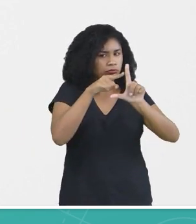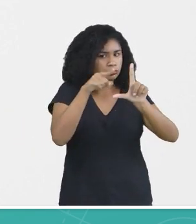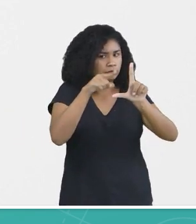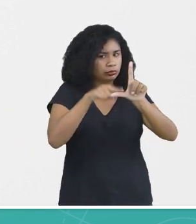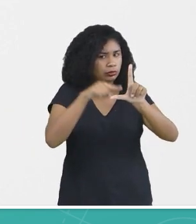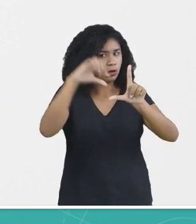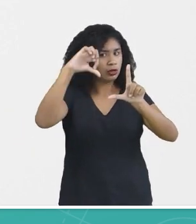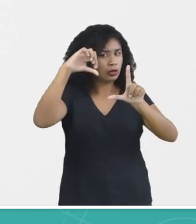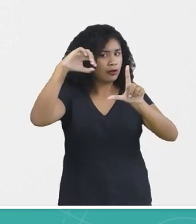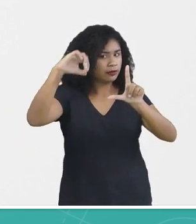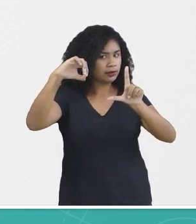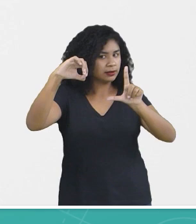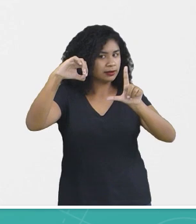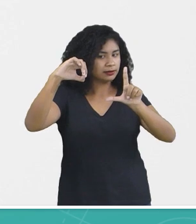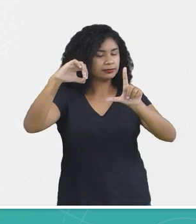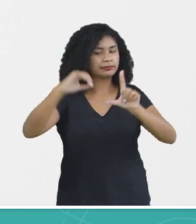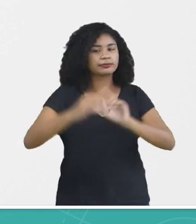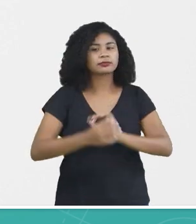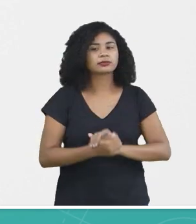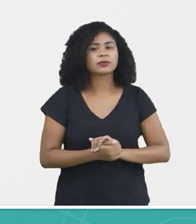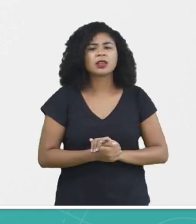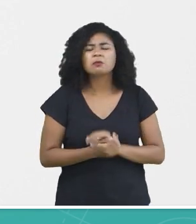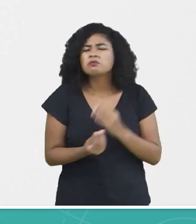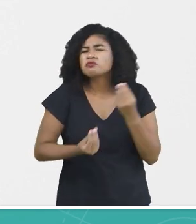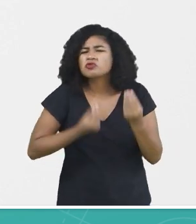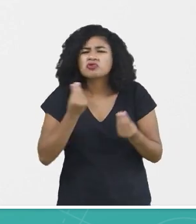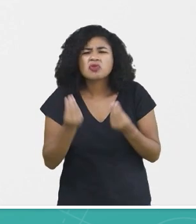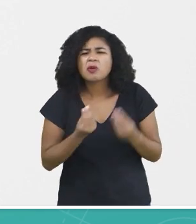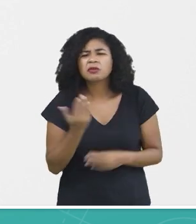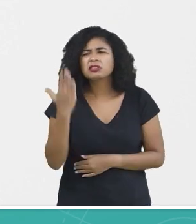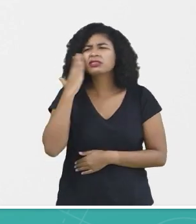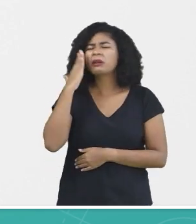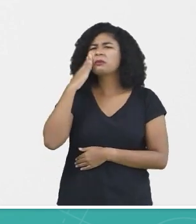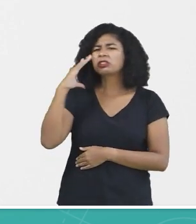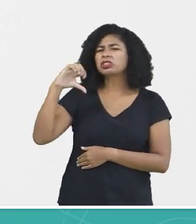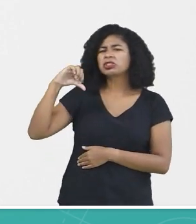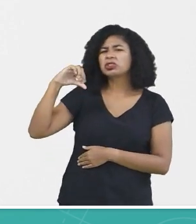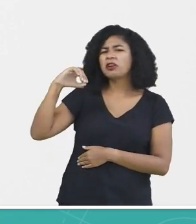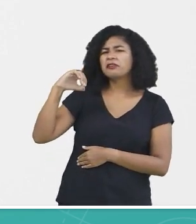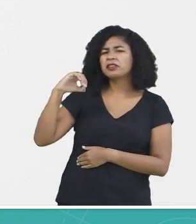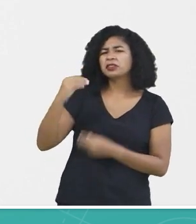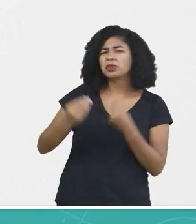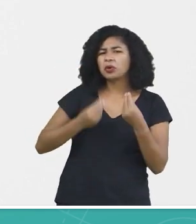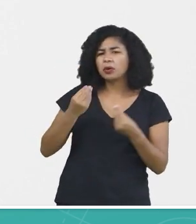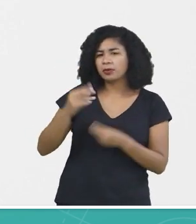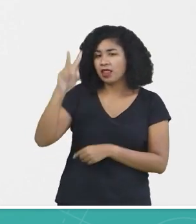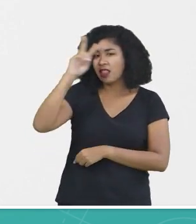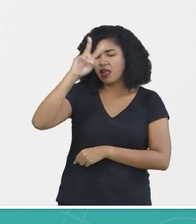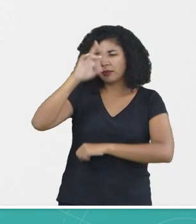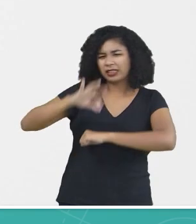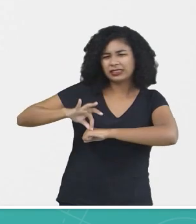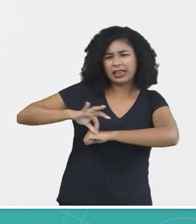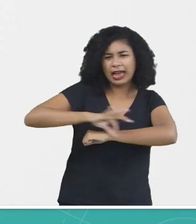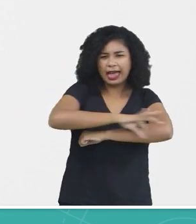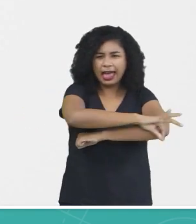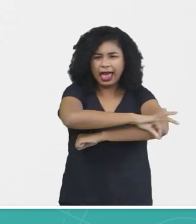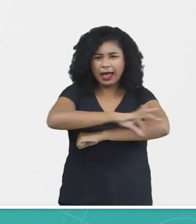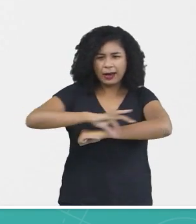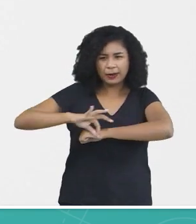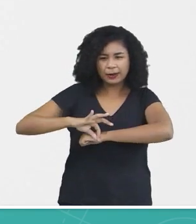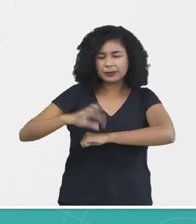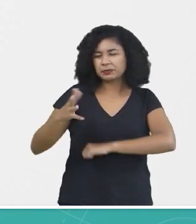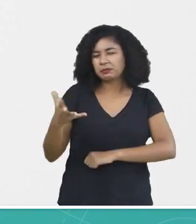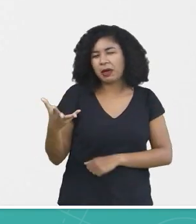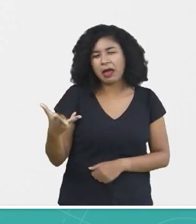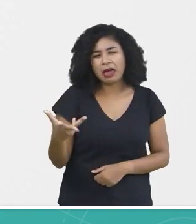graus. Como é que você faz para saber que isso tem 90 graus? Aquelas réguas maravilhosas. Ou você tem o